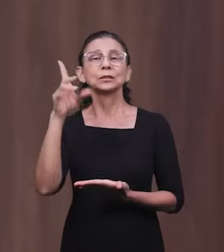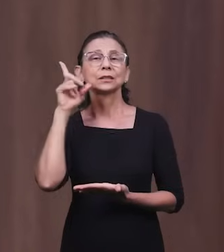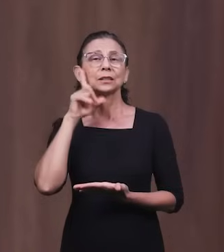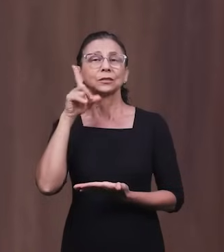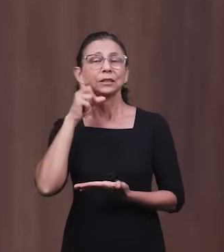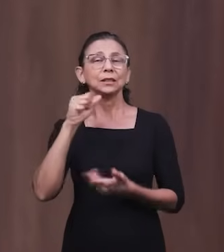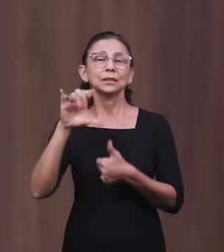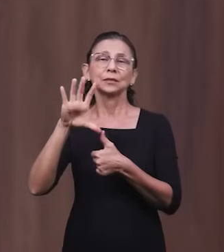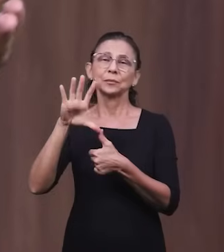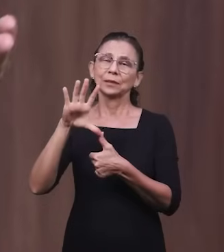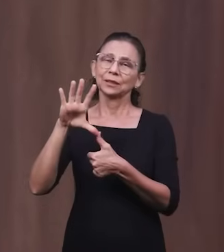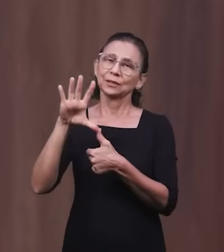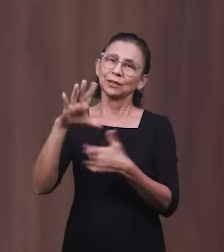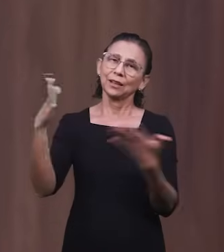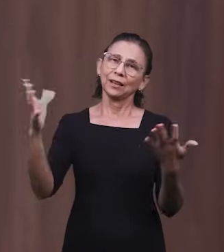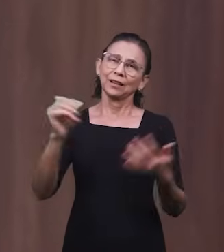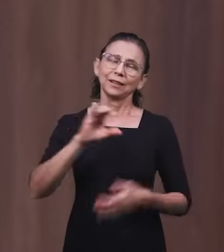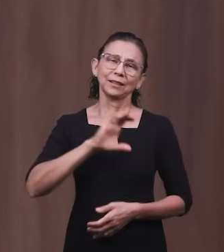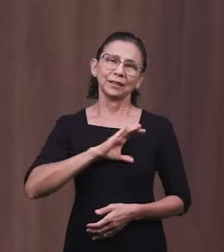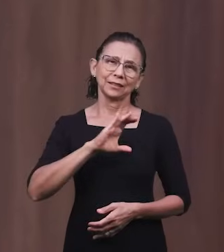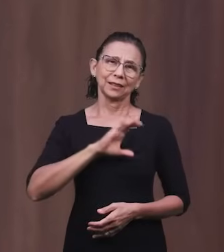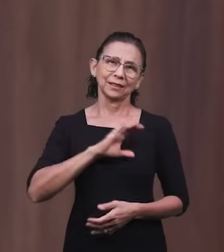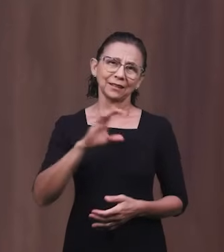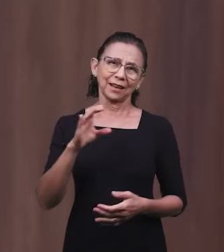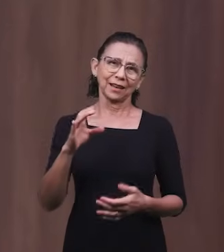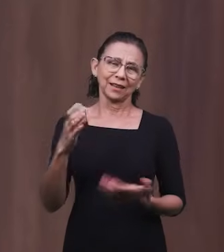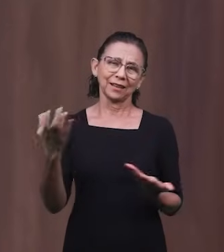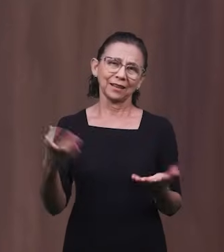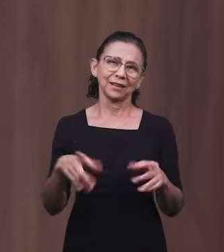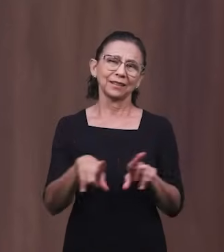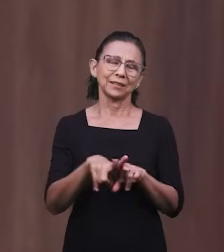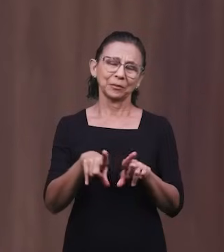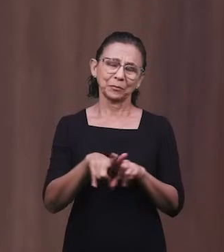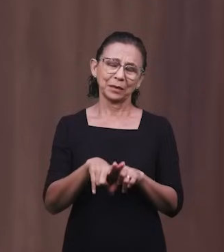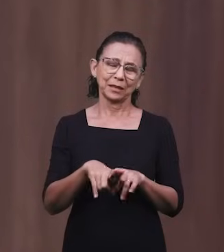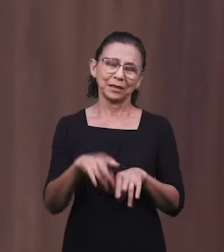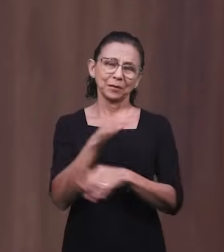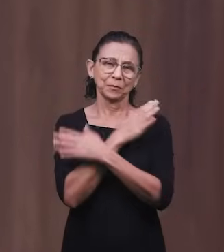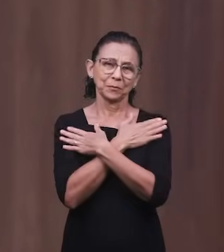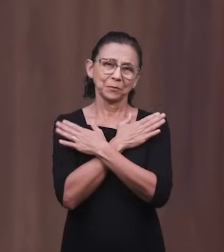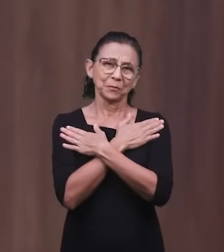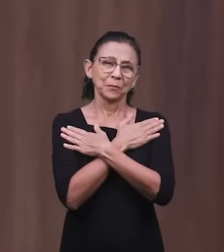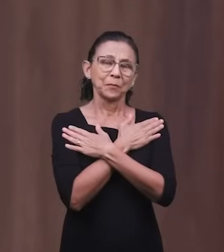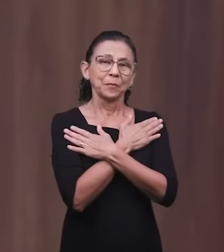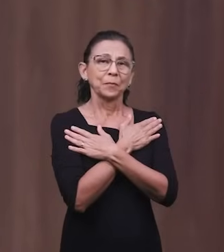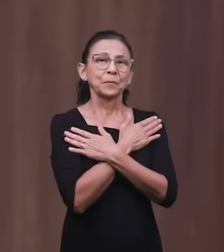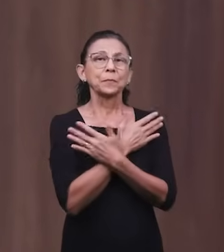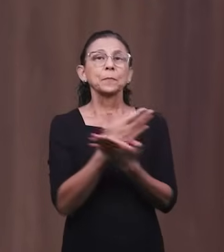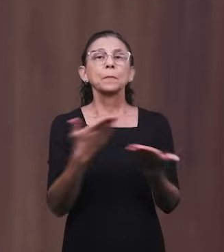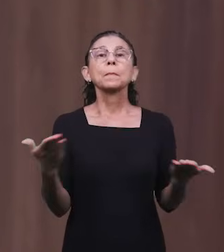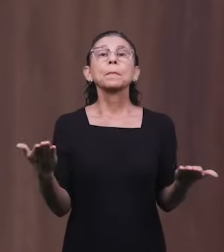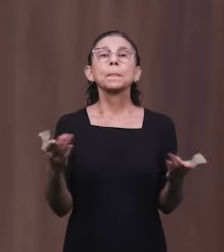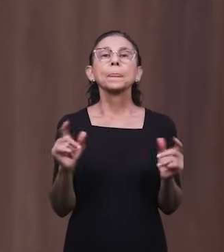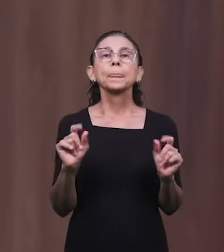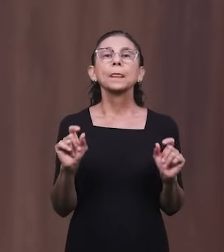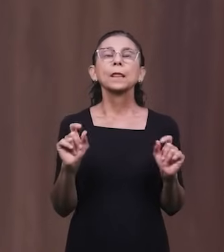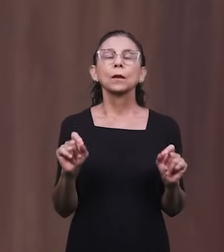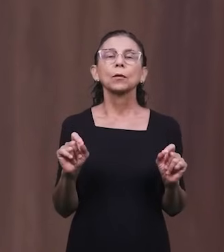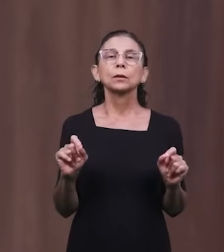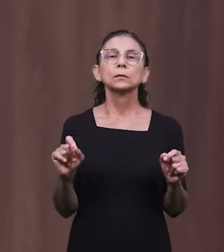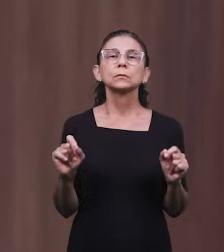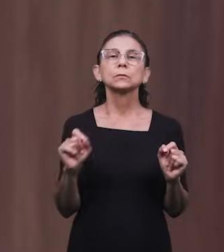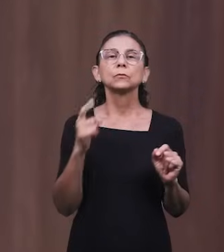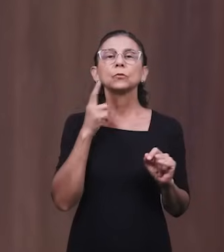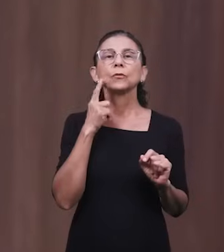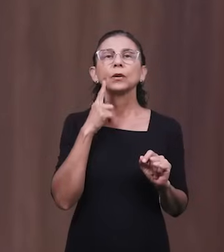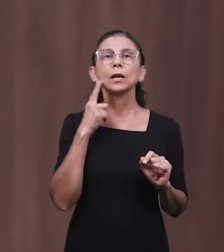irmãos da América do Norte. Um abraço aos irmãos do Canadá também, que estão sempre nos acompanhando aí no exterior. E agora vamos para... Atenção, hein? Vamos